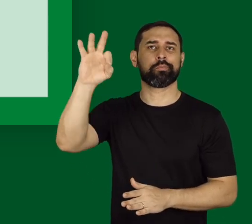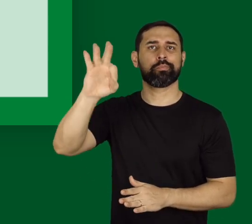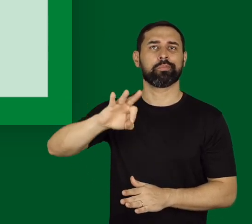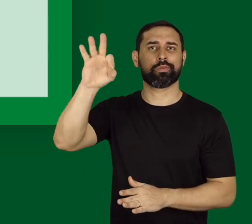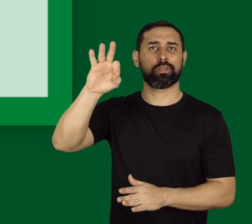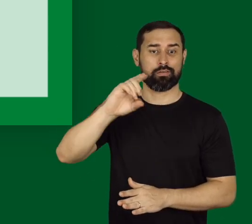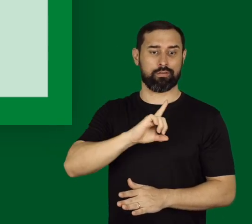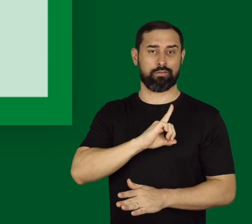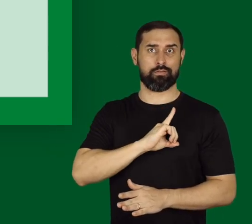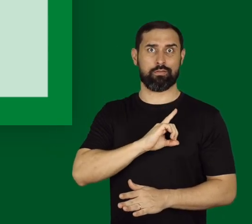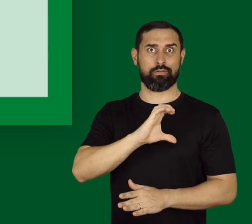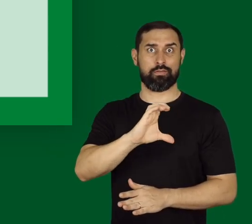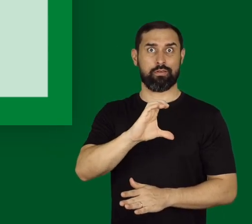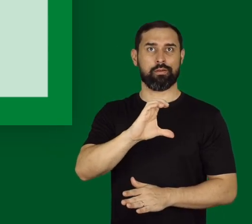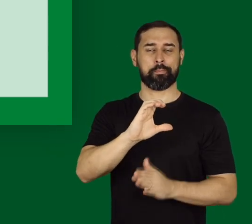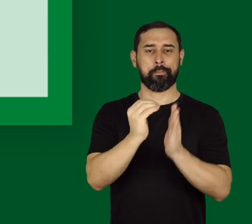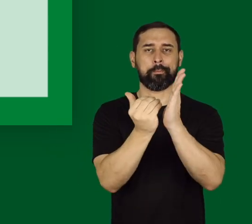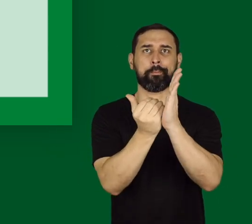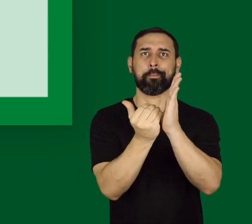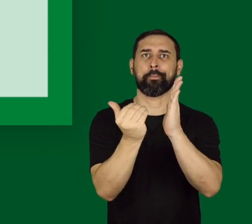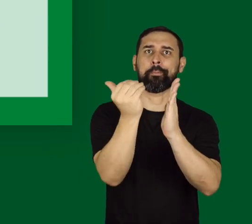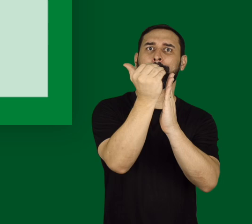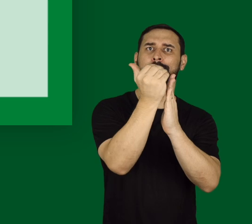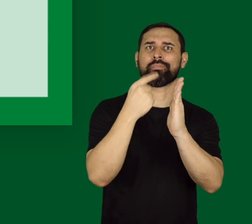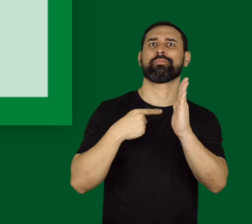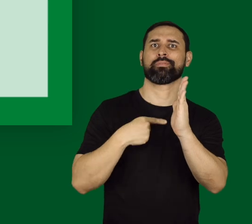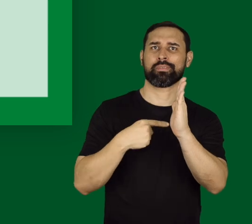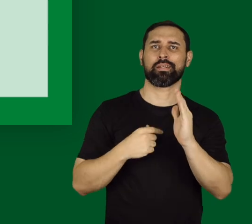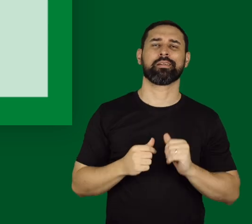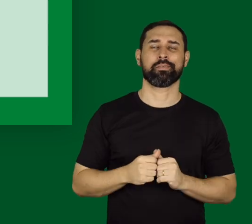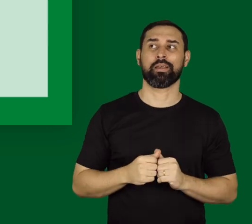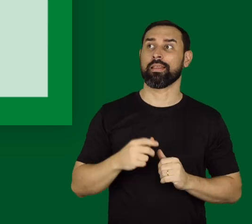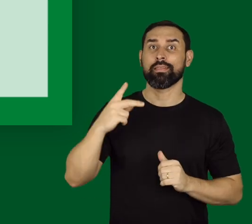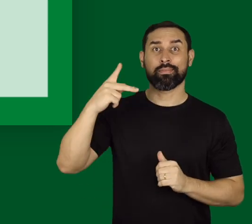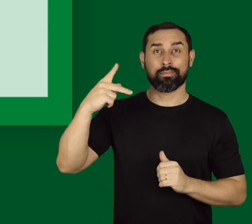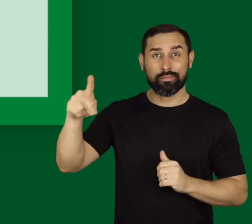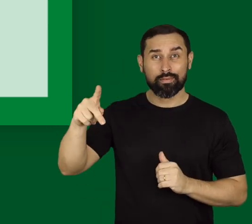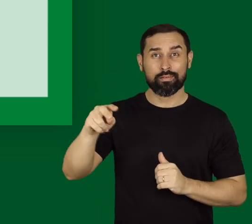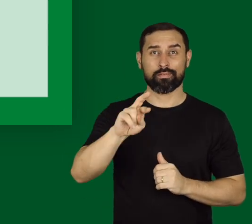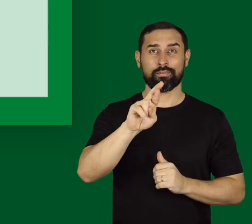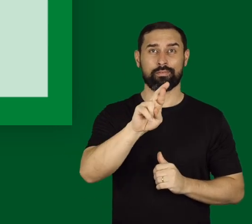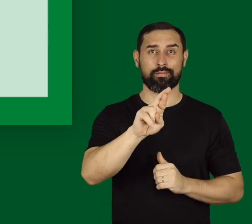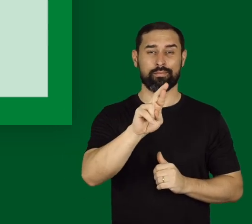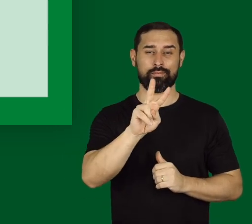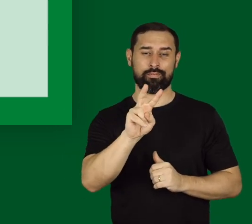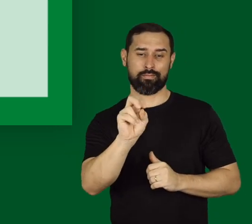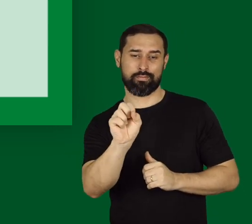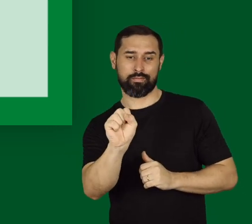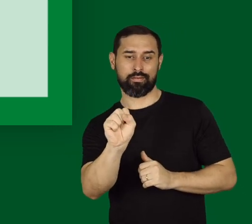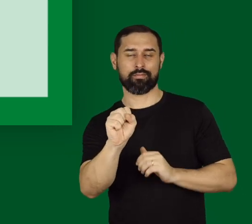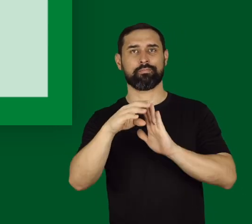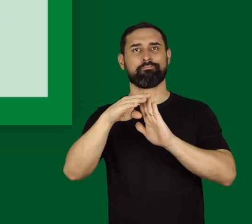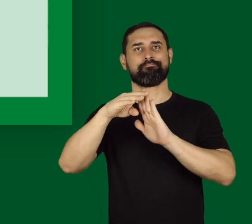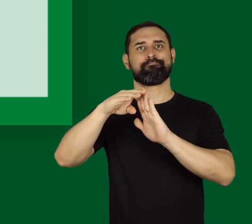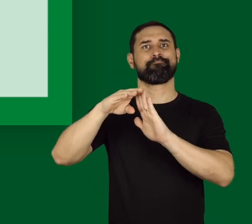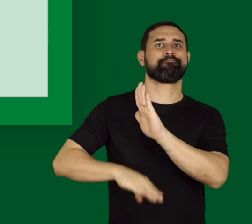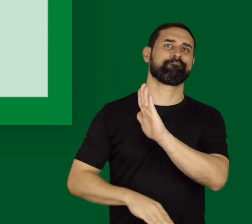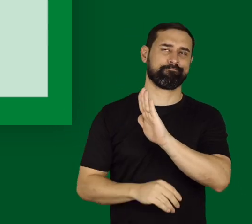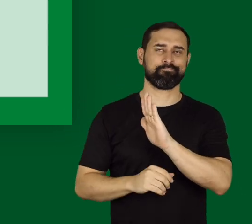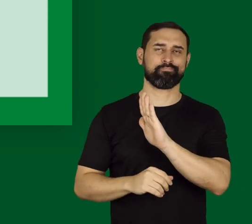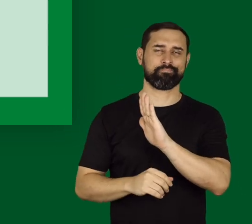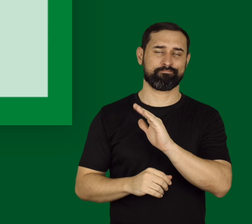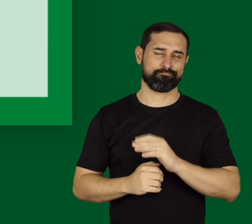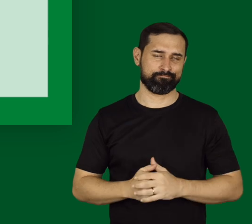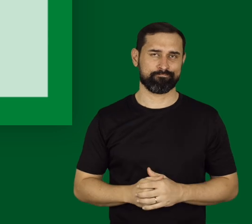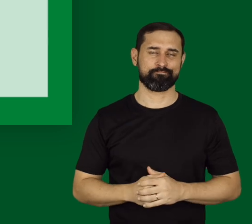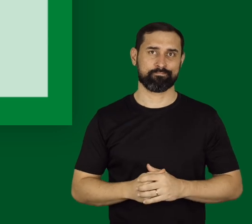choque numa pessoa adulta, num paciente adulto, você vai ter um débito cardíaco aumentado e a resistência vascular sistêmica vai estar